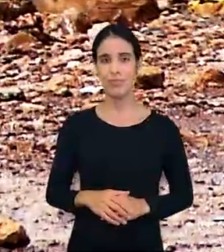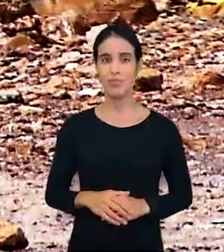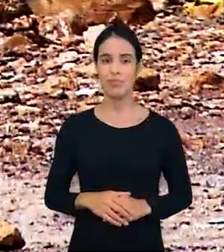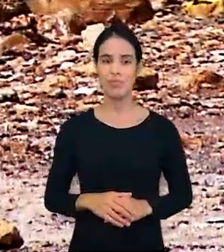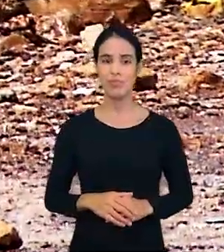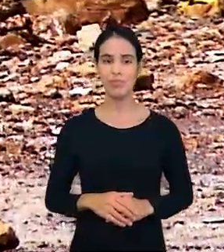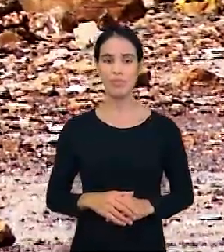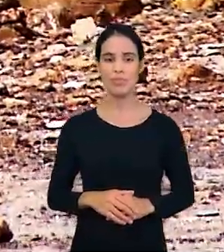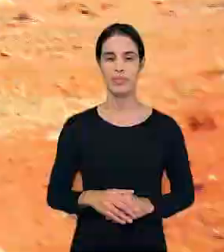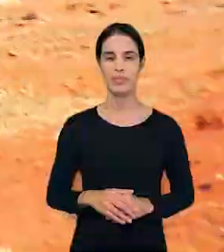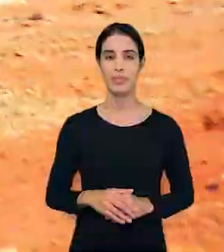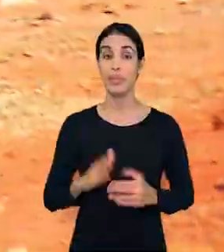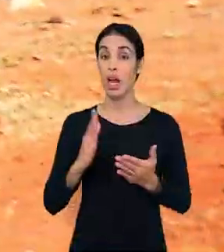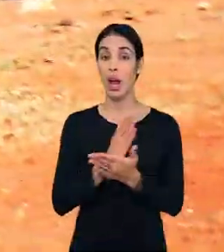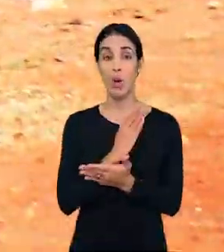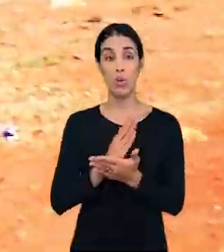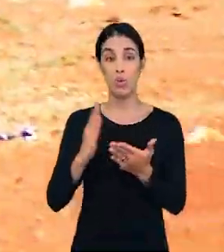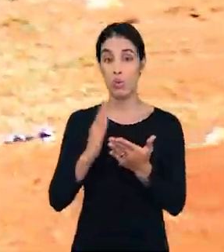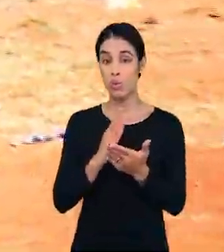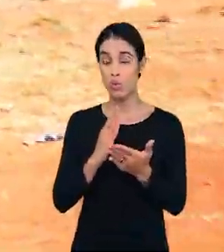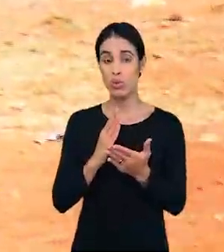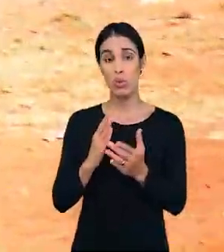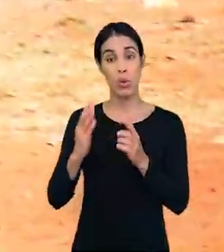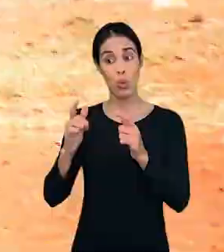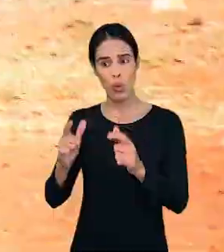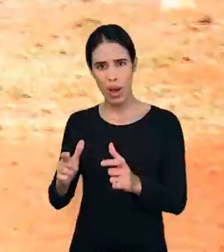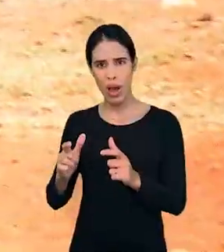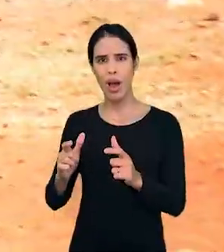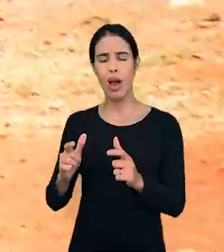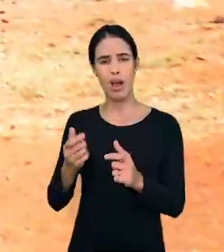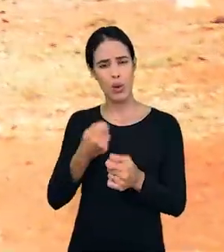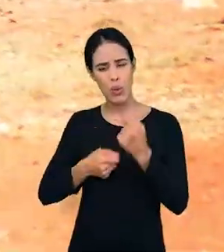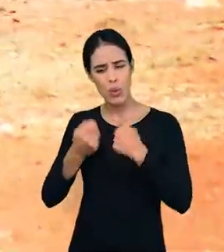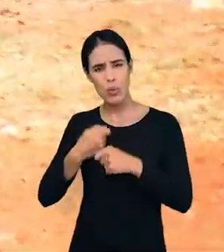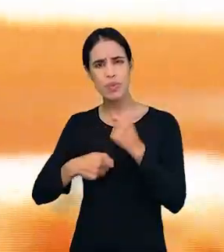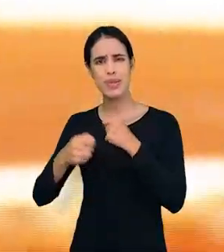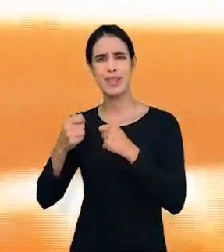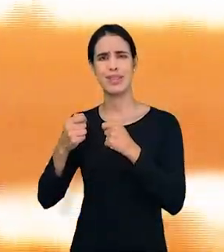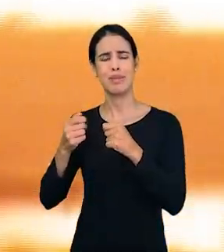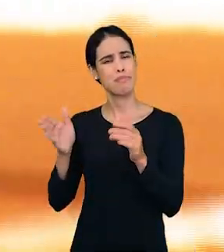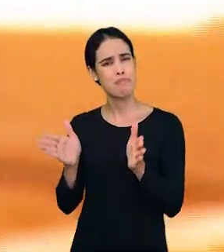regiões com uma situação econômica